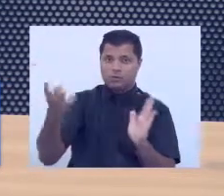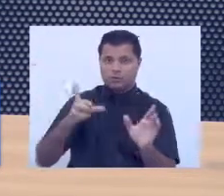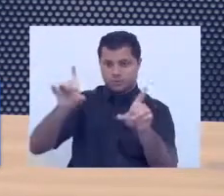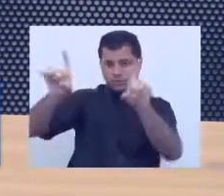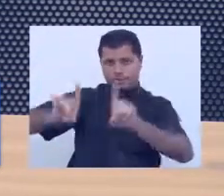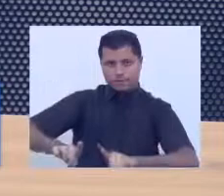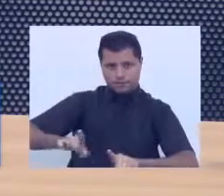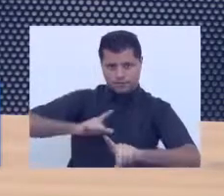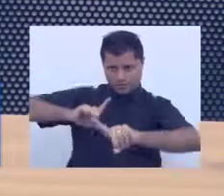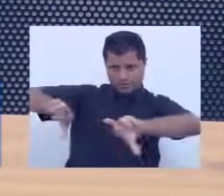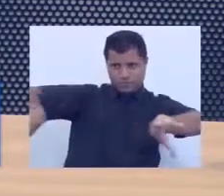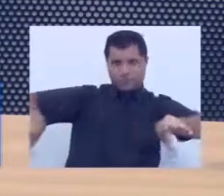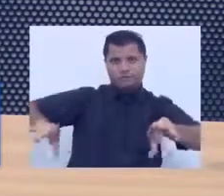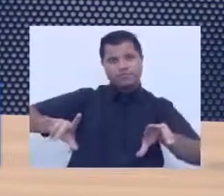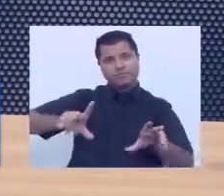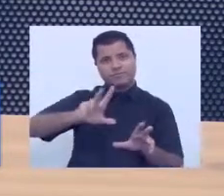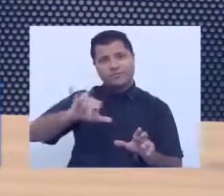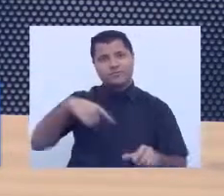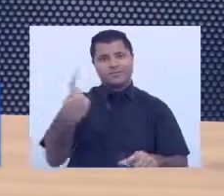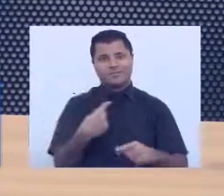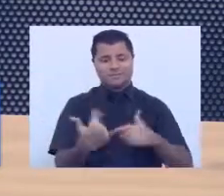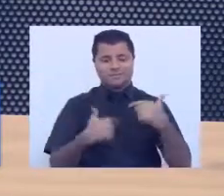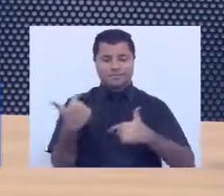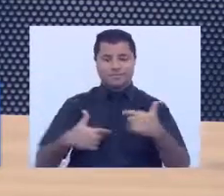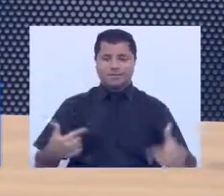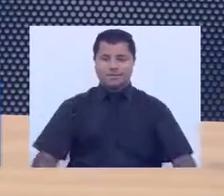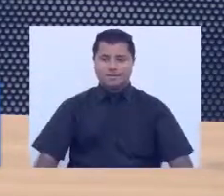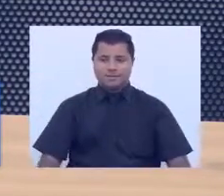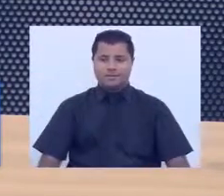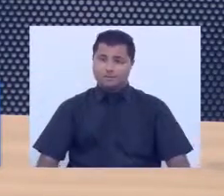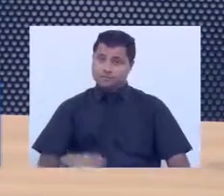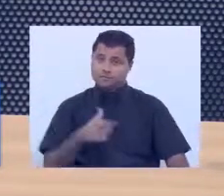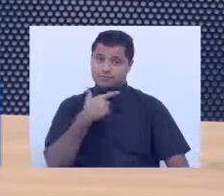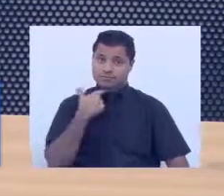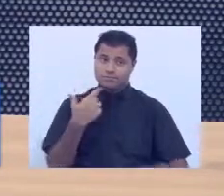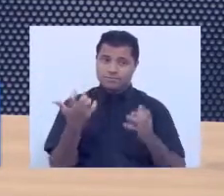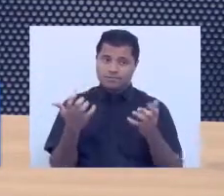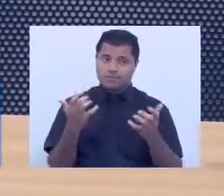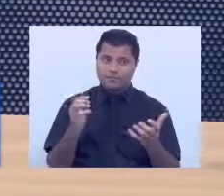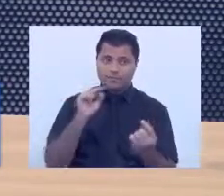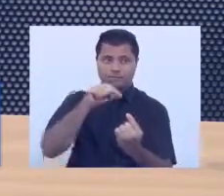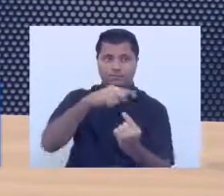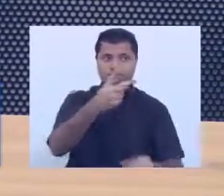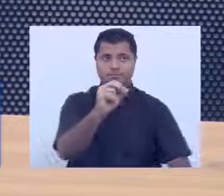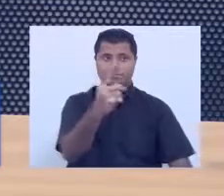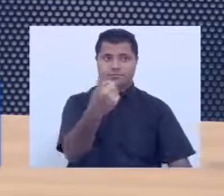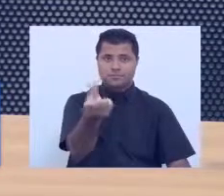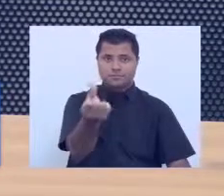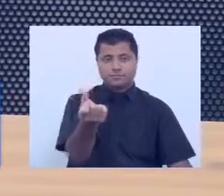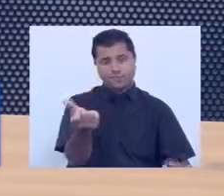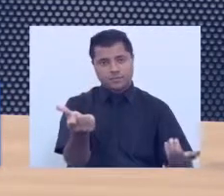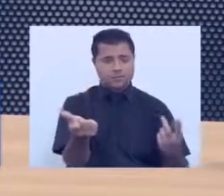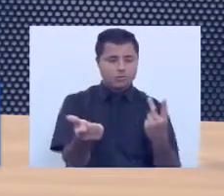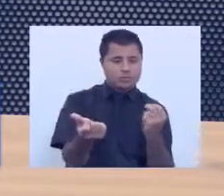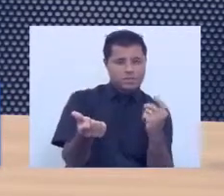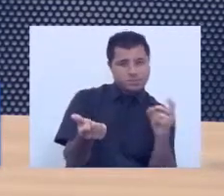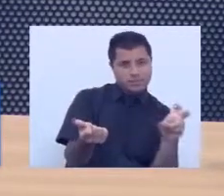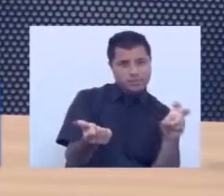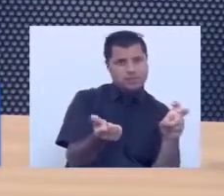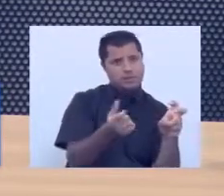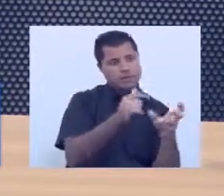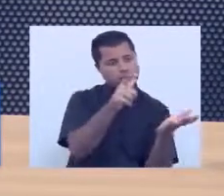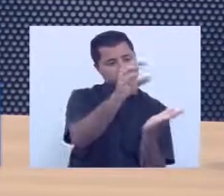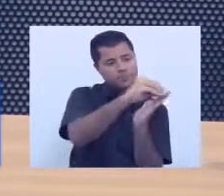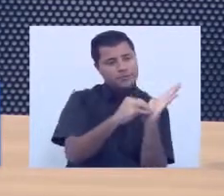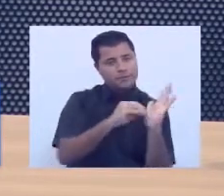deficiência. Esse é o nosso trabalho, que nós pretendemos fazer para 2016, executar em 2015 para distribuição